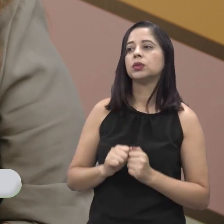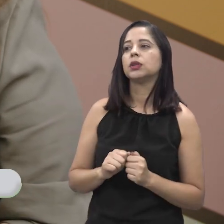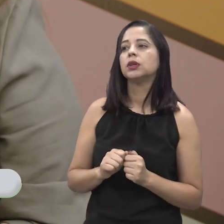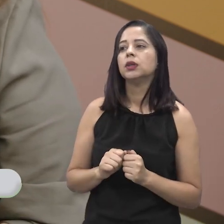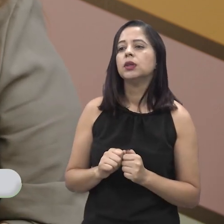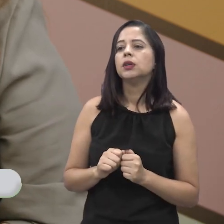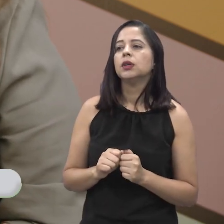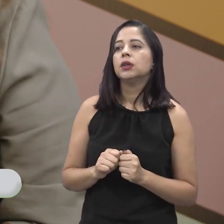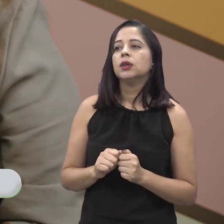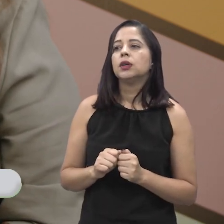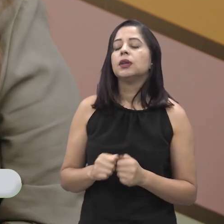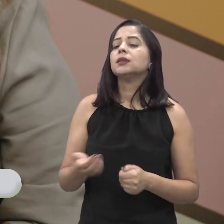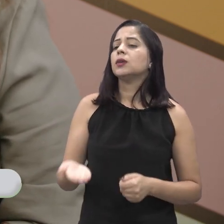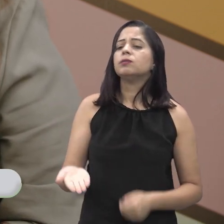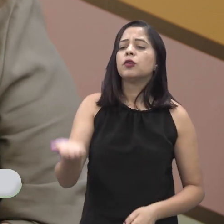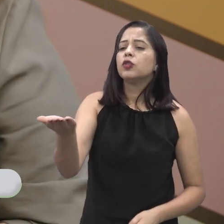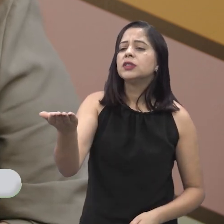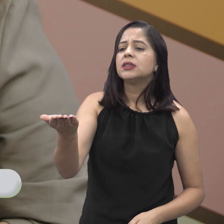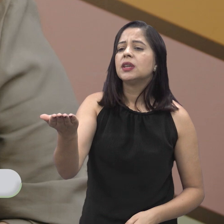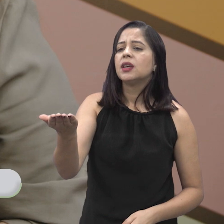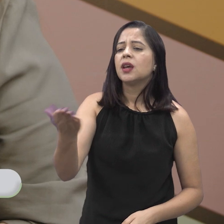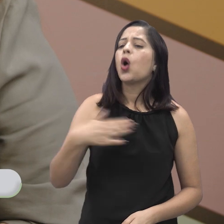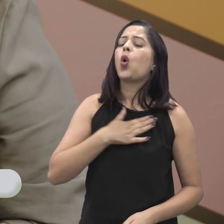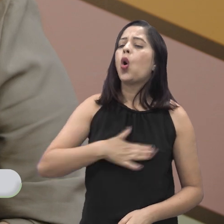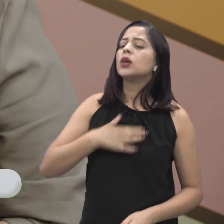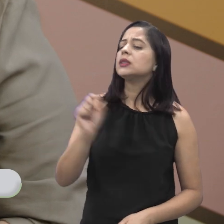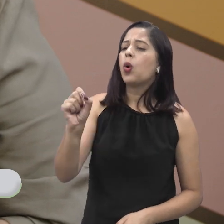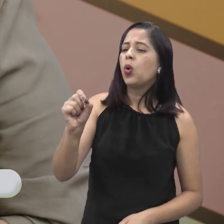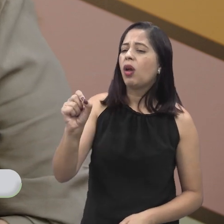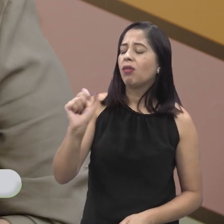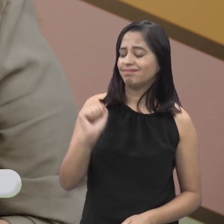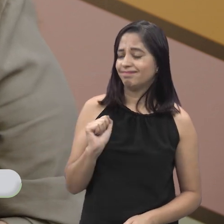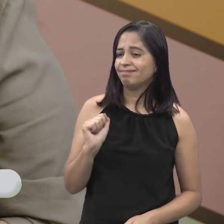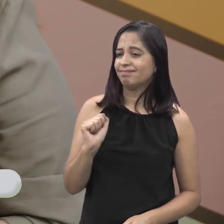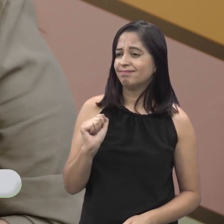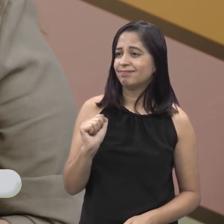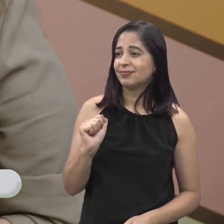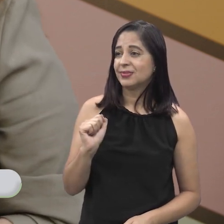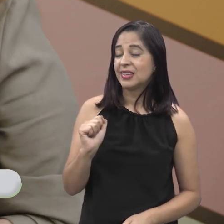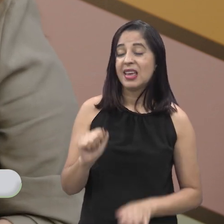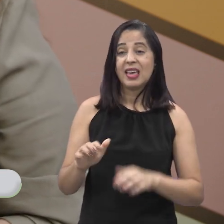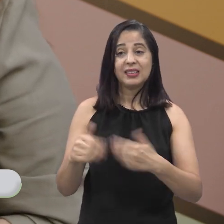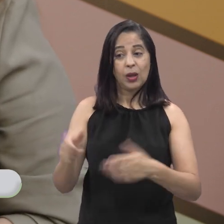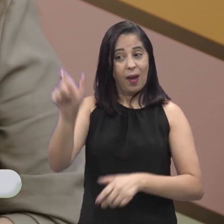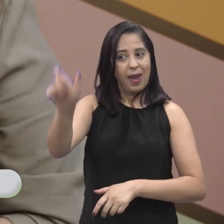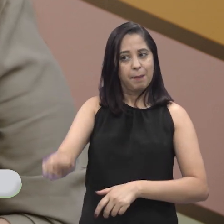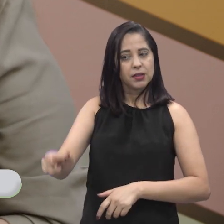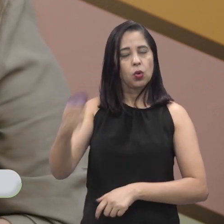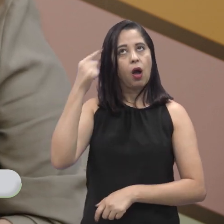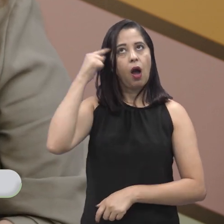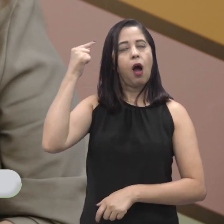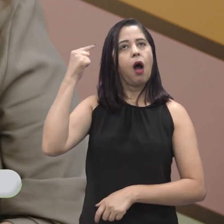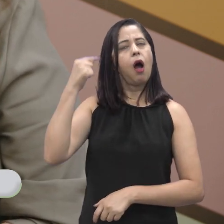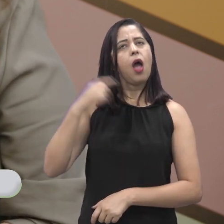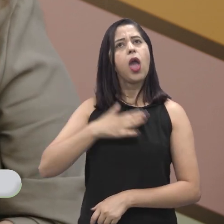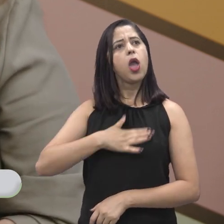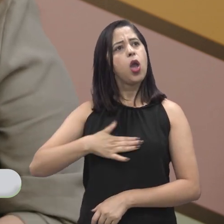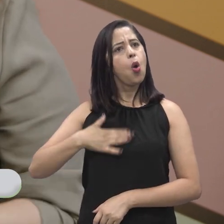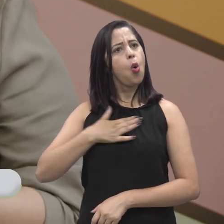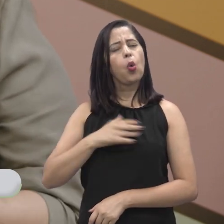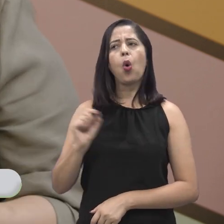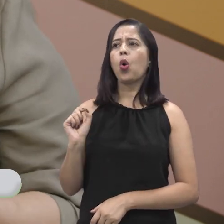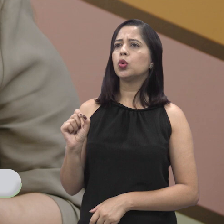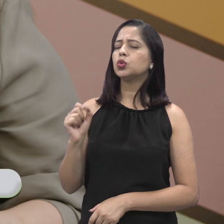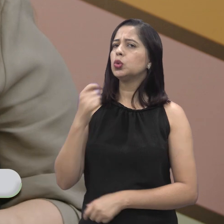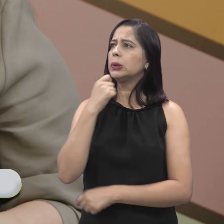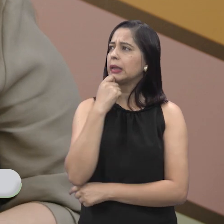questionamentos, o que a pessoa gosta e não faz. Esse tipo de pergunta, ela traz essa reflexão. O que eu gosto, mas